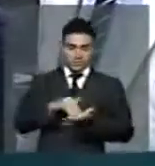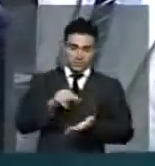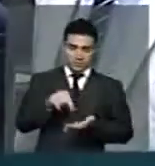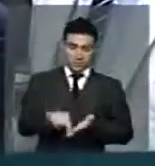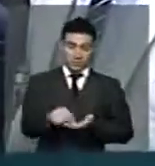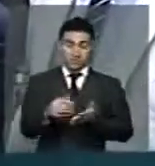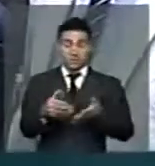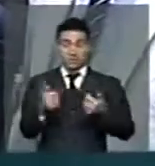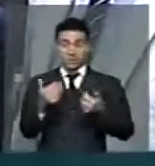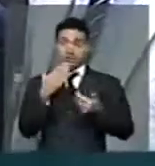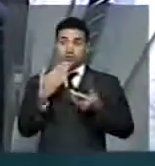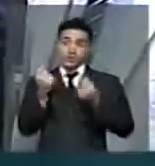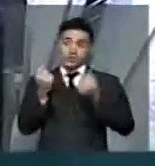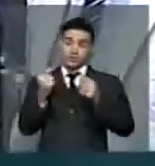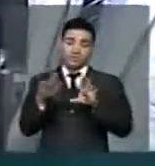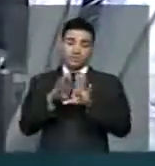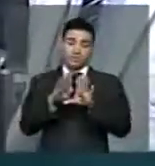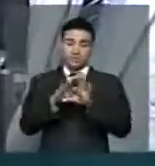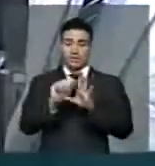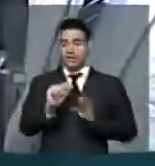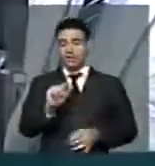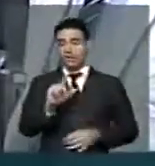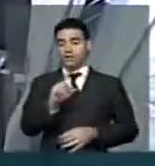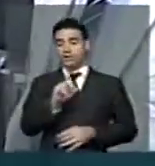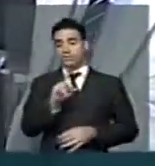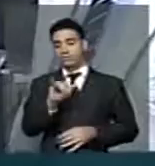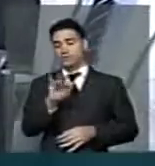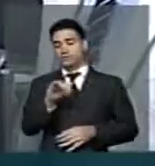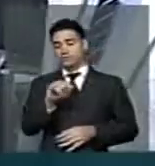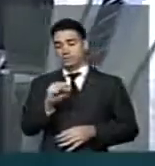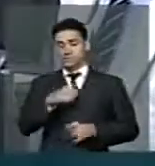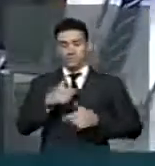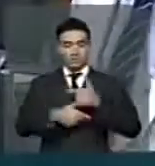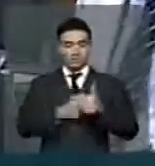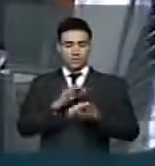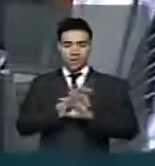orçamento da União e ao prefeito Aldivas pelo grande trabalho que está fazendo na nossa cidade. Obrigado, presidente.